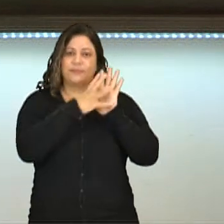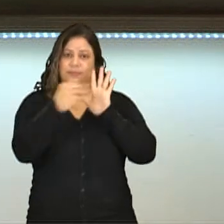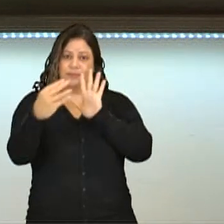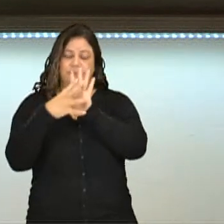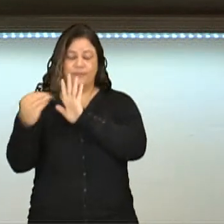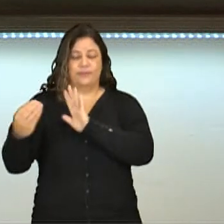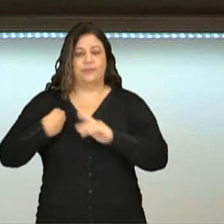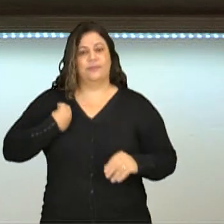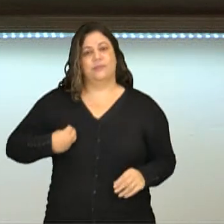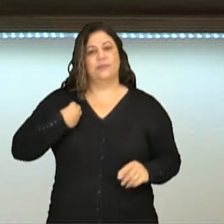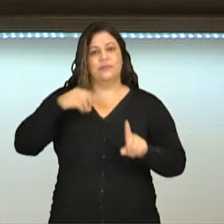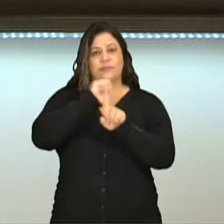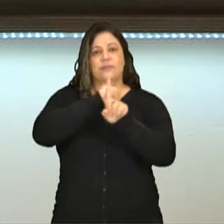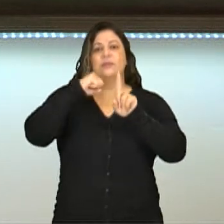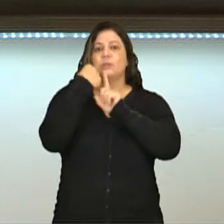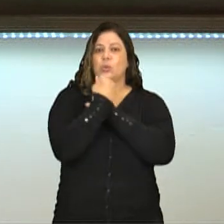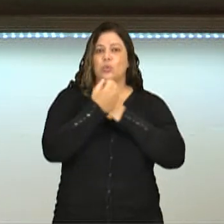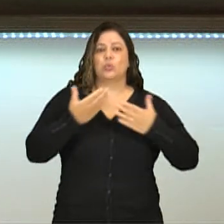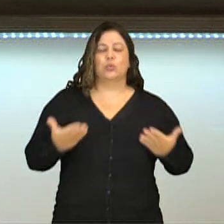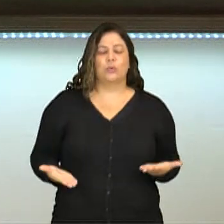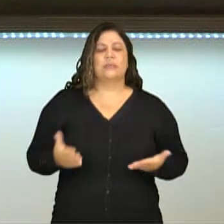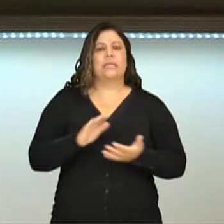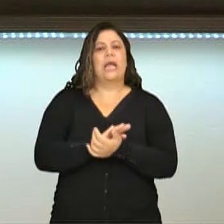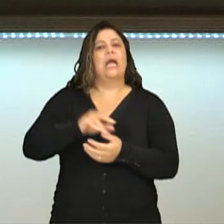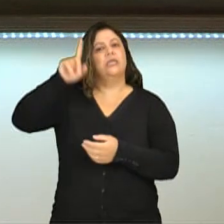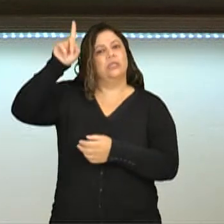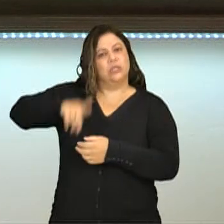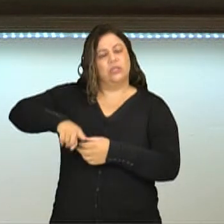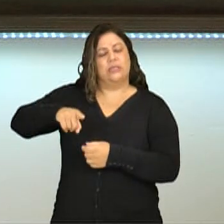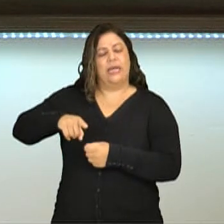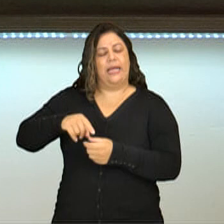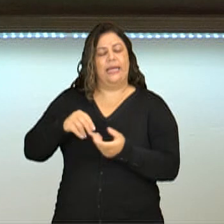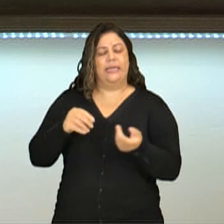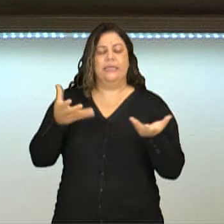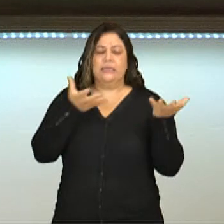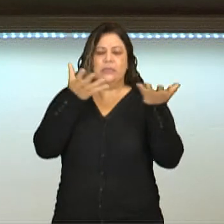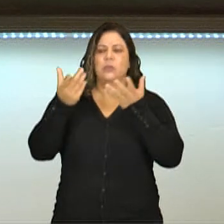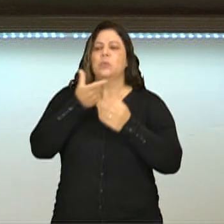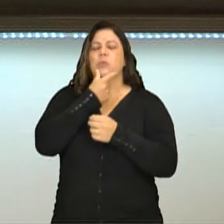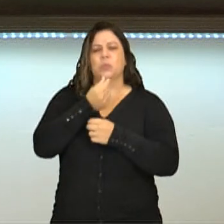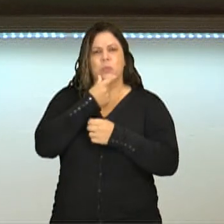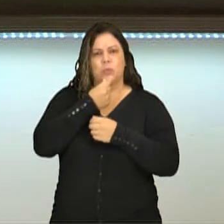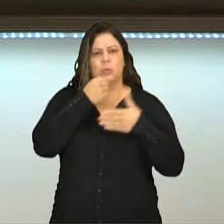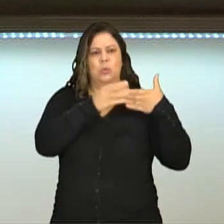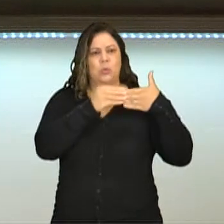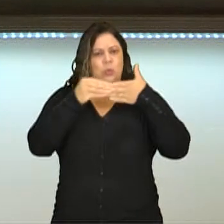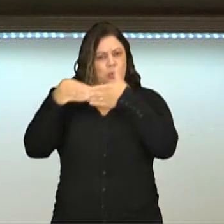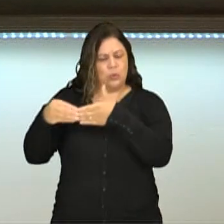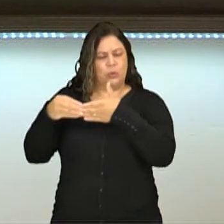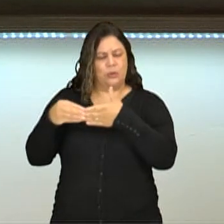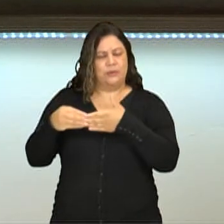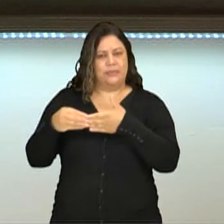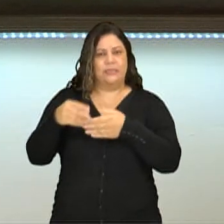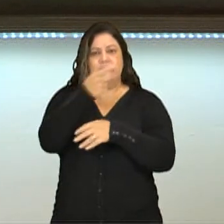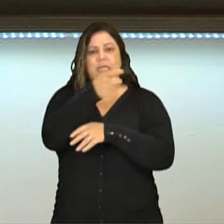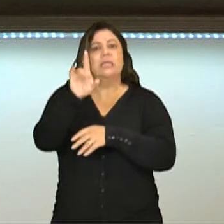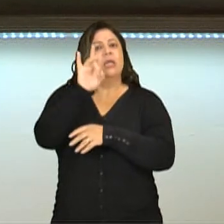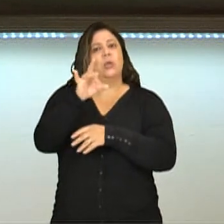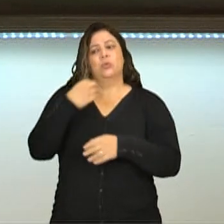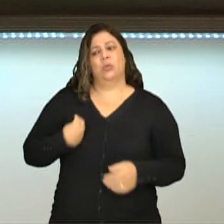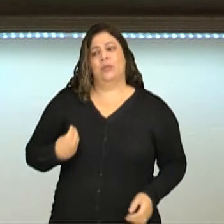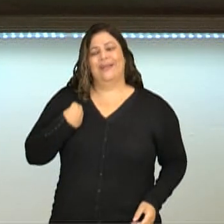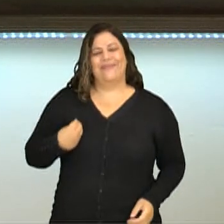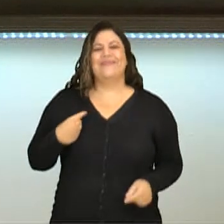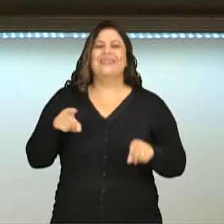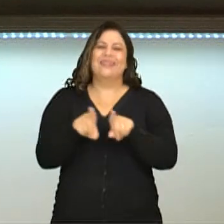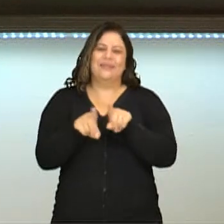da vida em sociedade. Então, era esperado do homem que conduzisse a sua parceira, não somente na vida, como